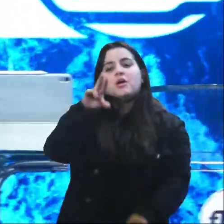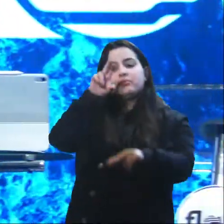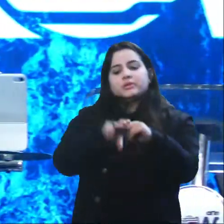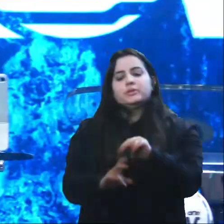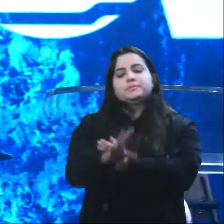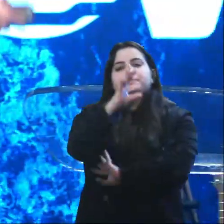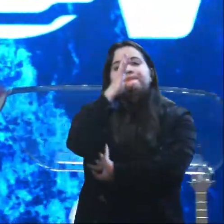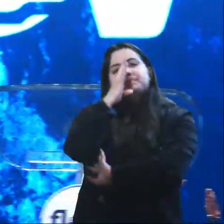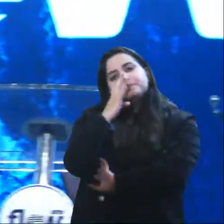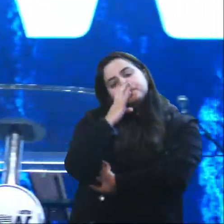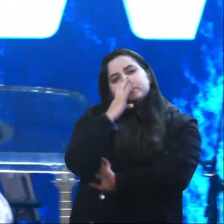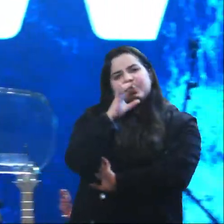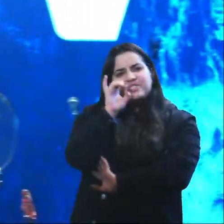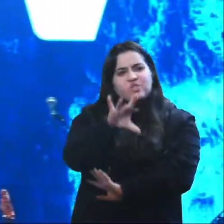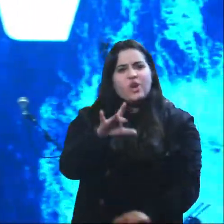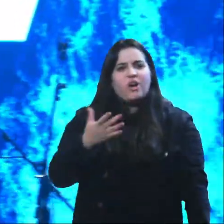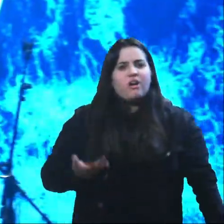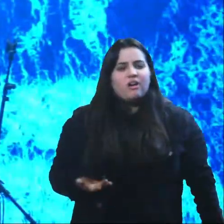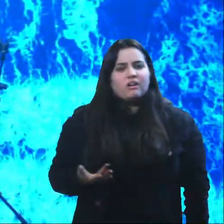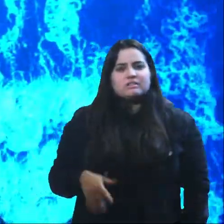fazendo na vida dos outros.